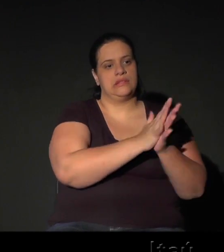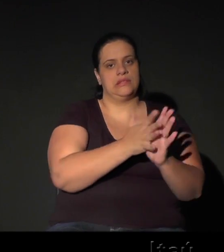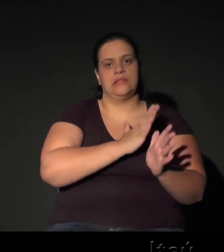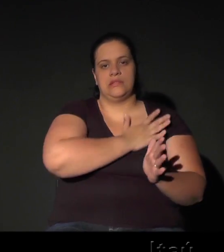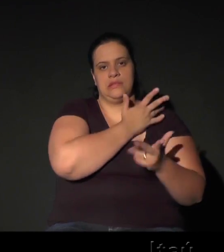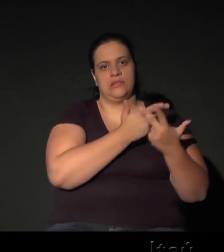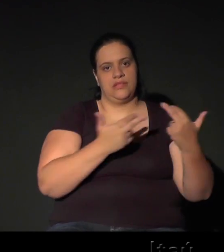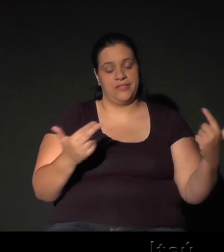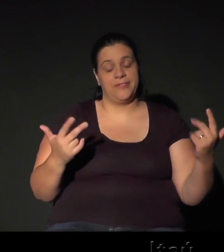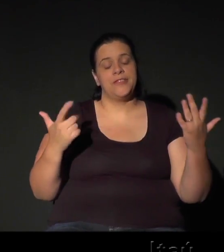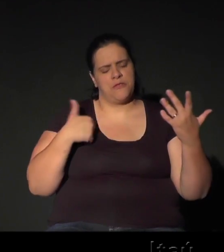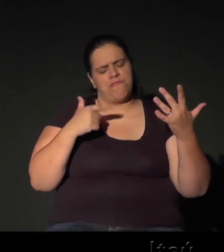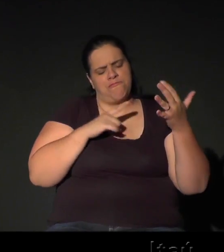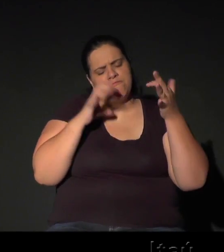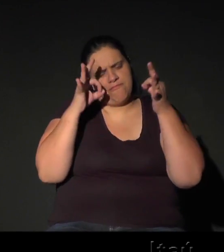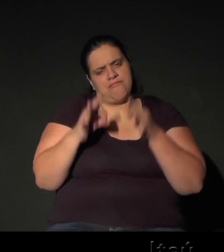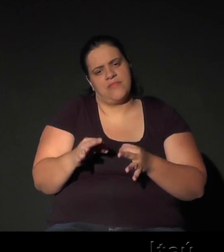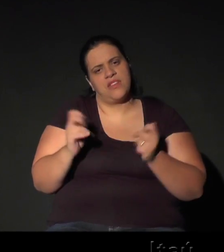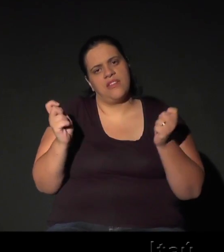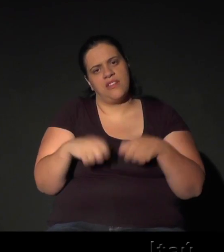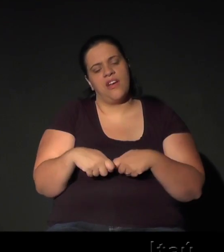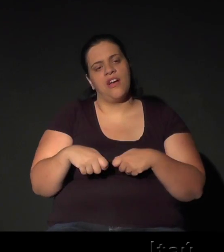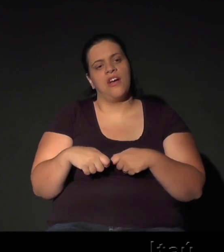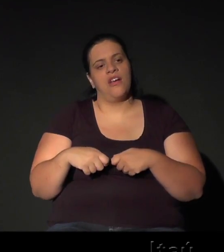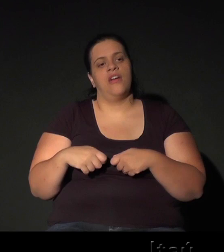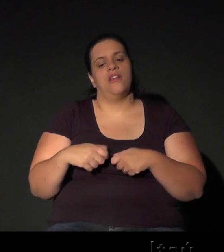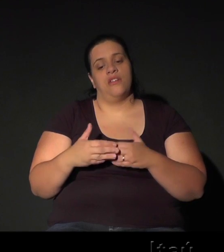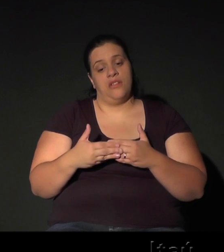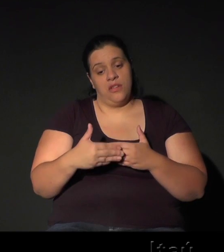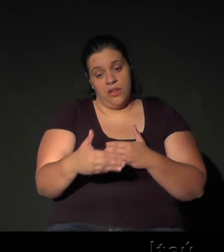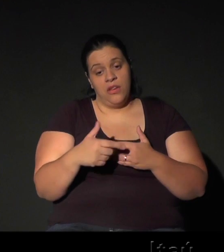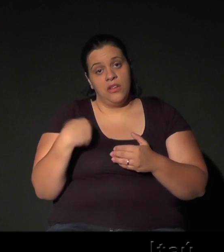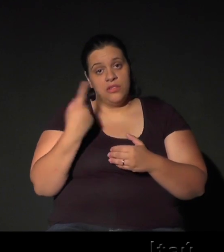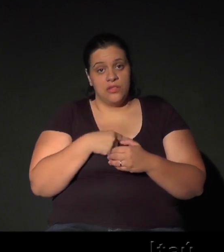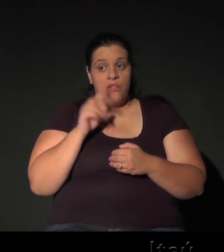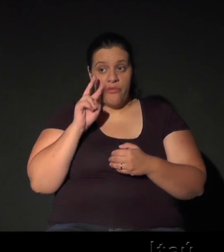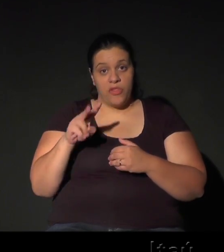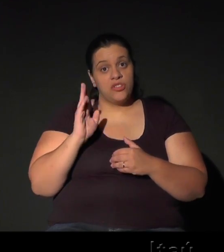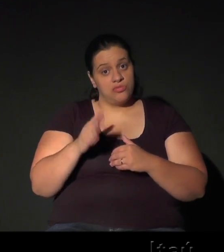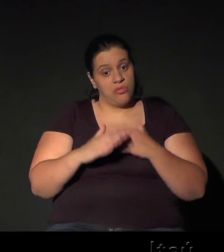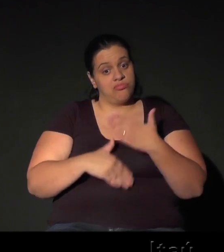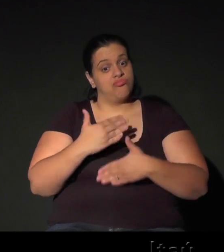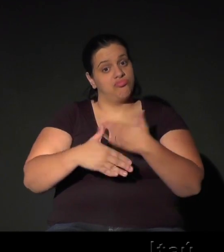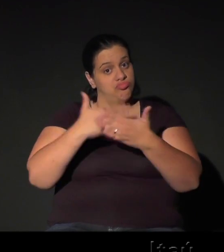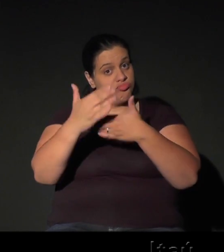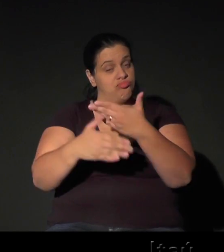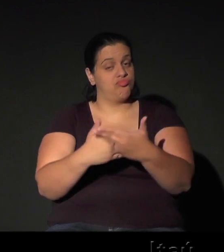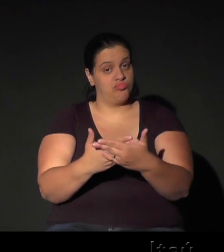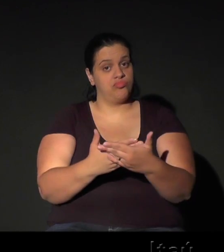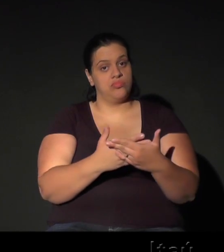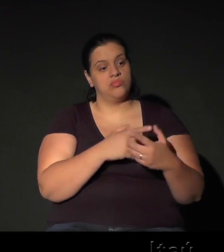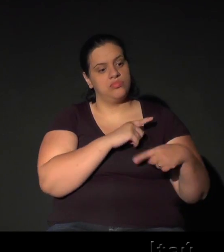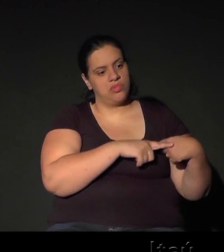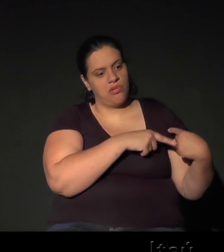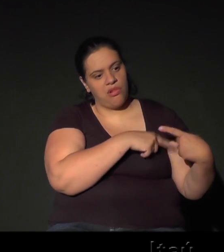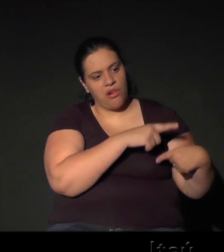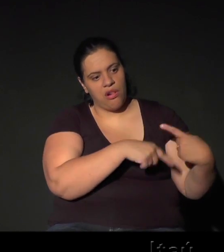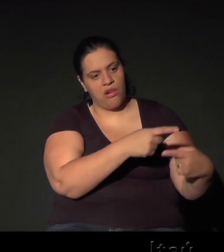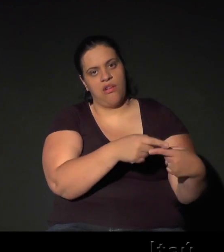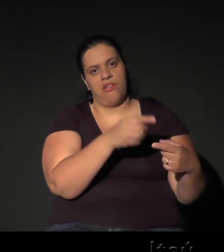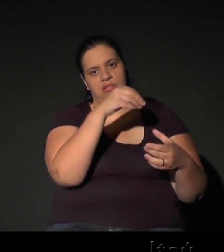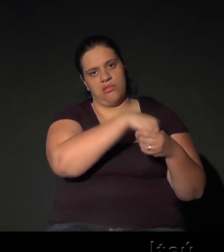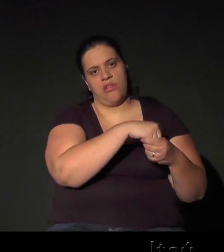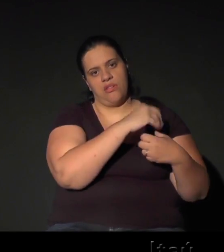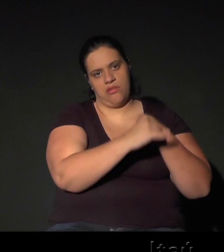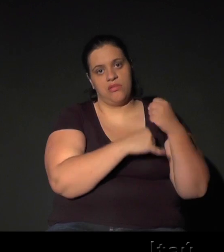convicção de que nós n que ao mesmo tempo que a gente vê um avanço desse conservadorismo também nas redes né